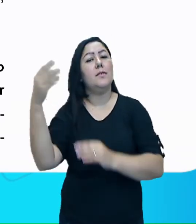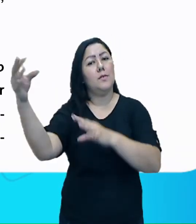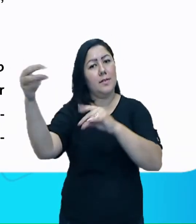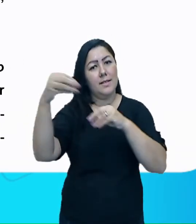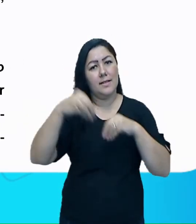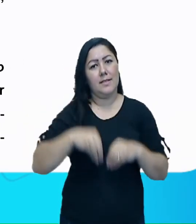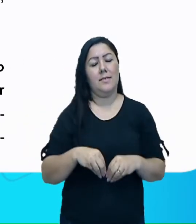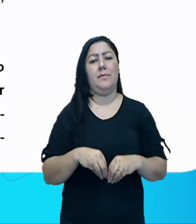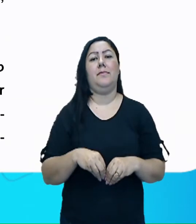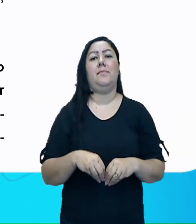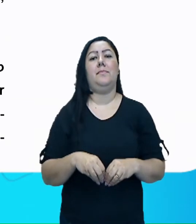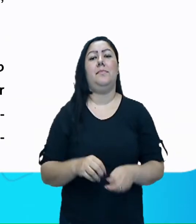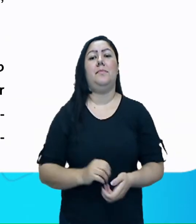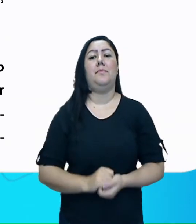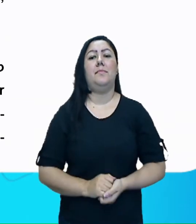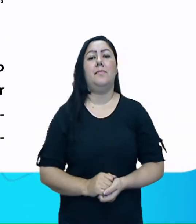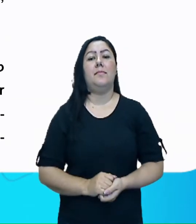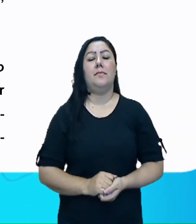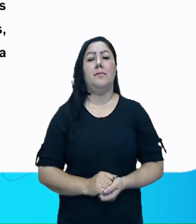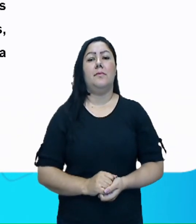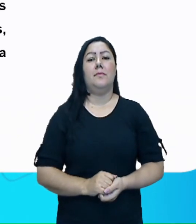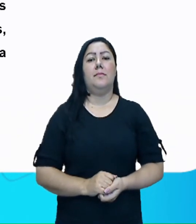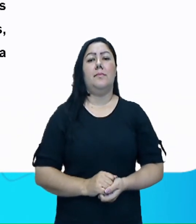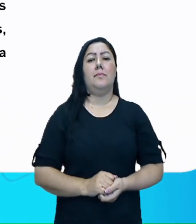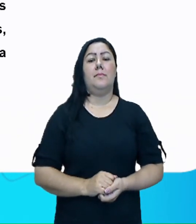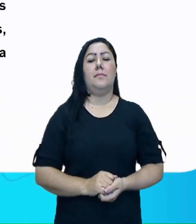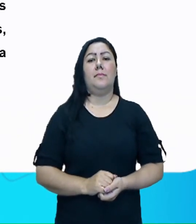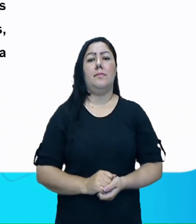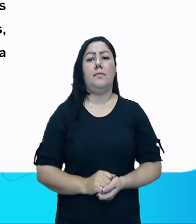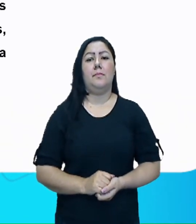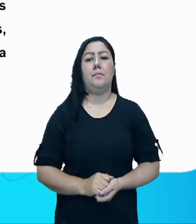dos pouquíssimos mal-intencionados.